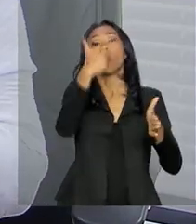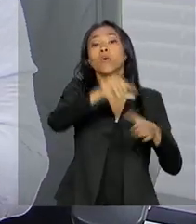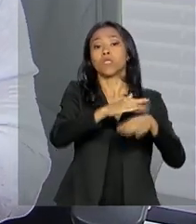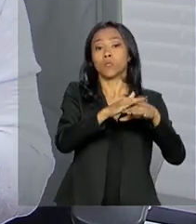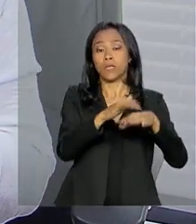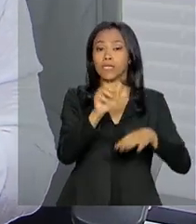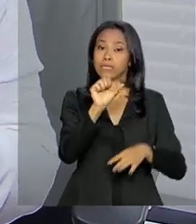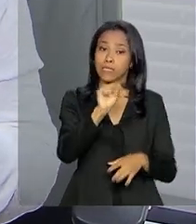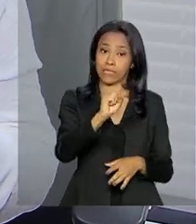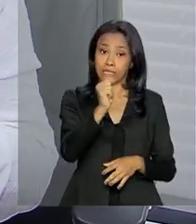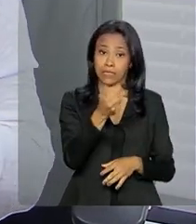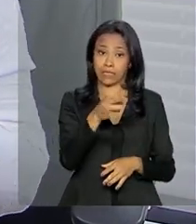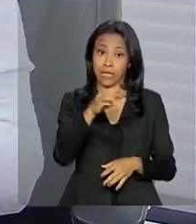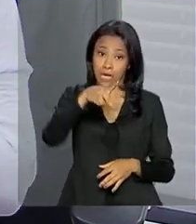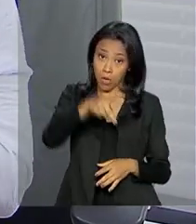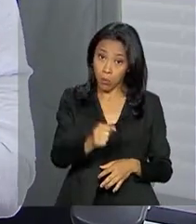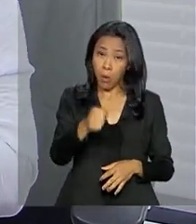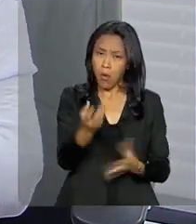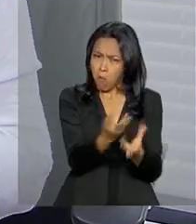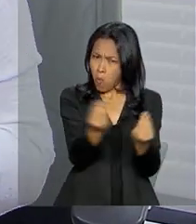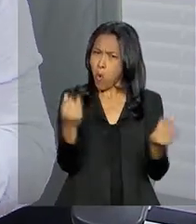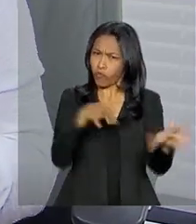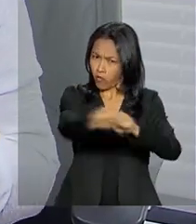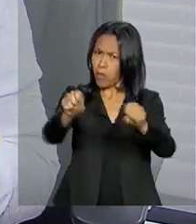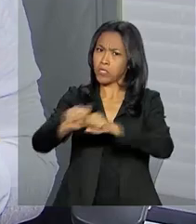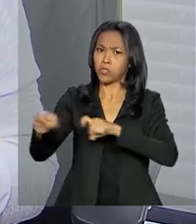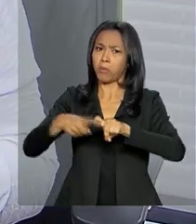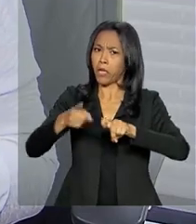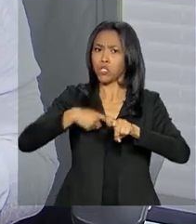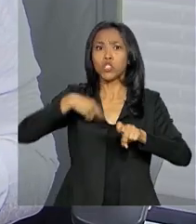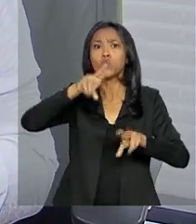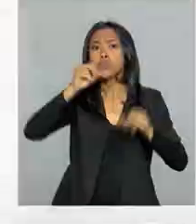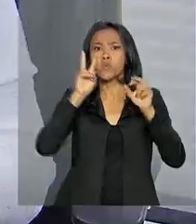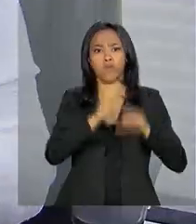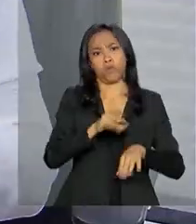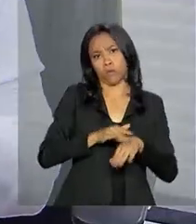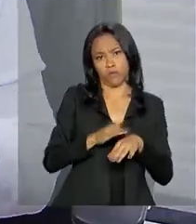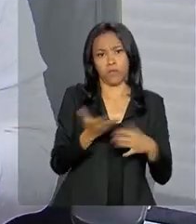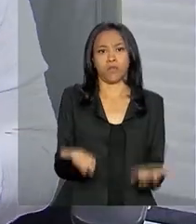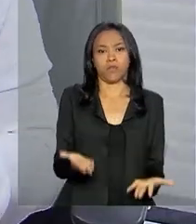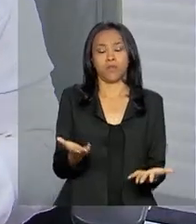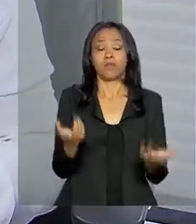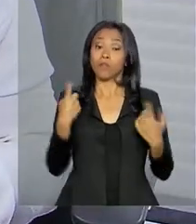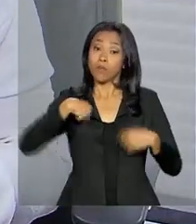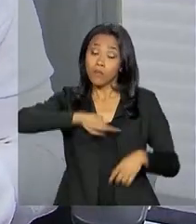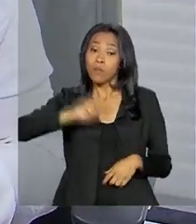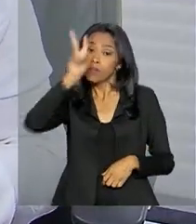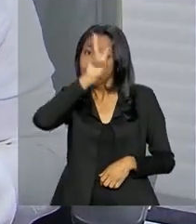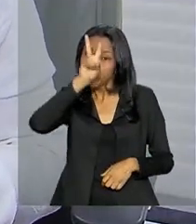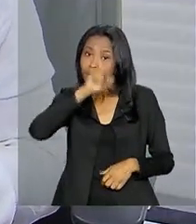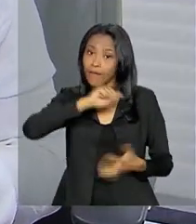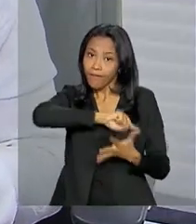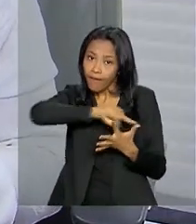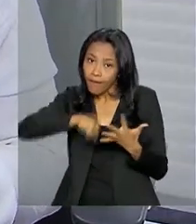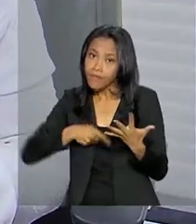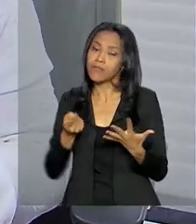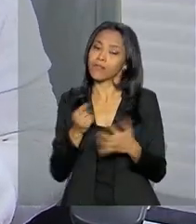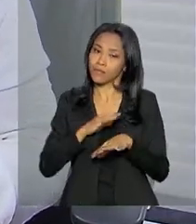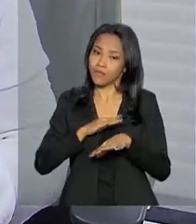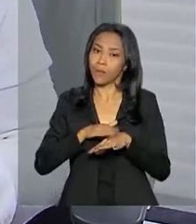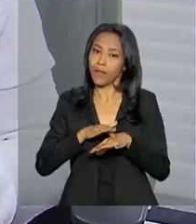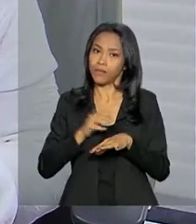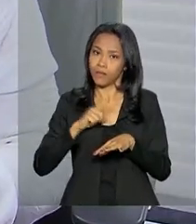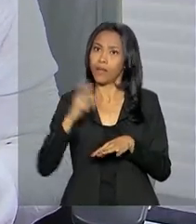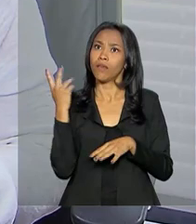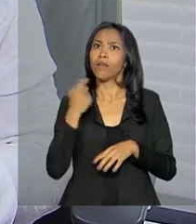muito médico formado mais recentemente que nunca viu um caso de sarampo na vida. A gente tem que lembrar que essas doenças existem em outros